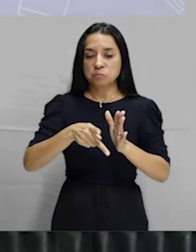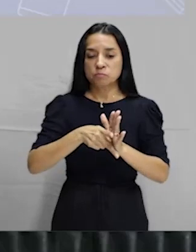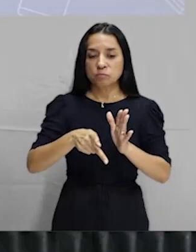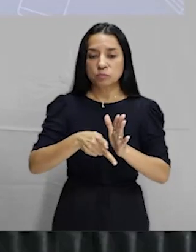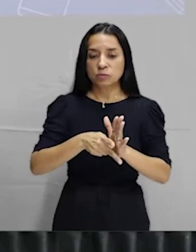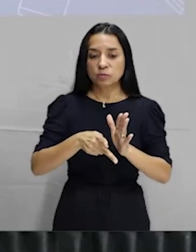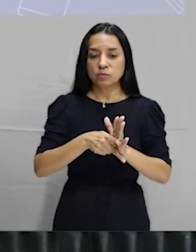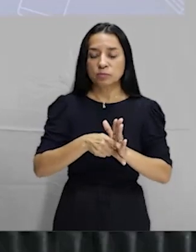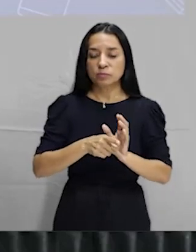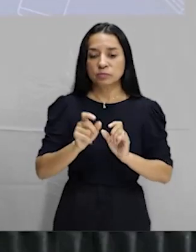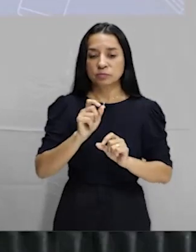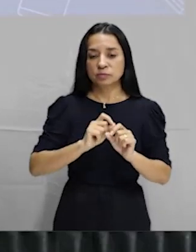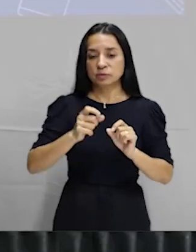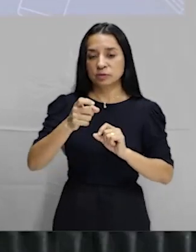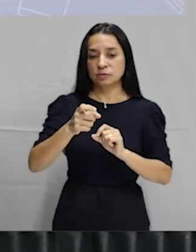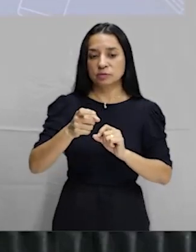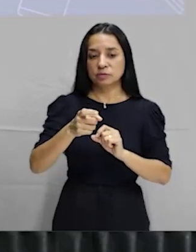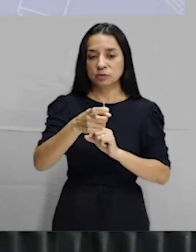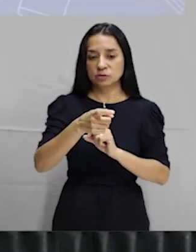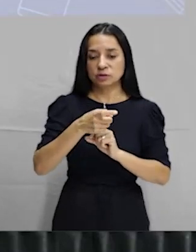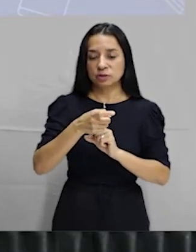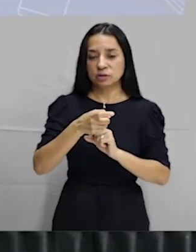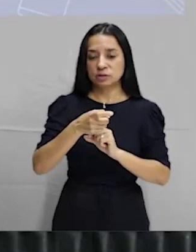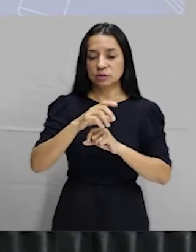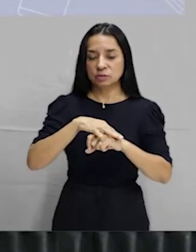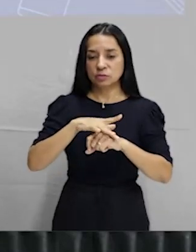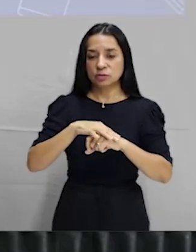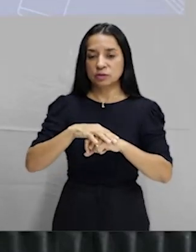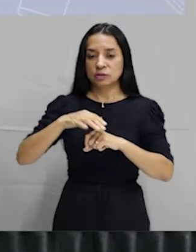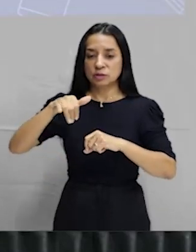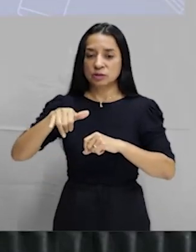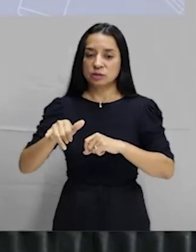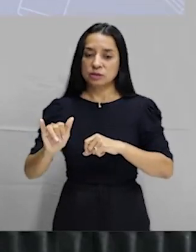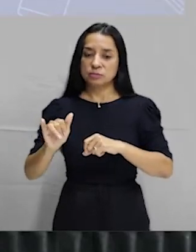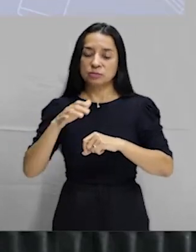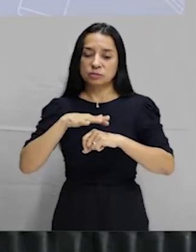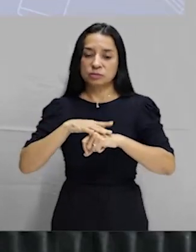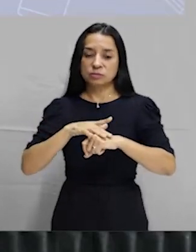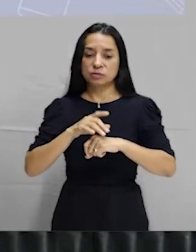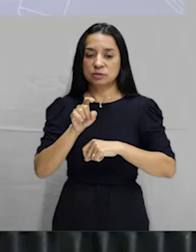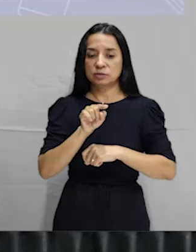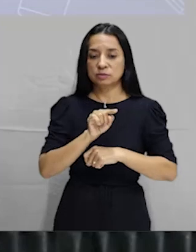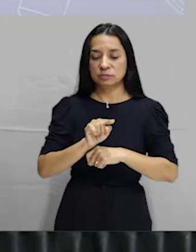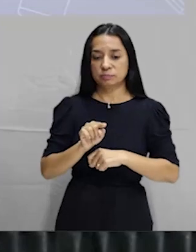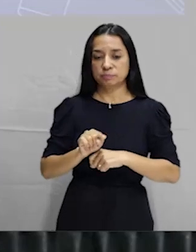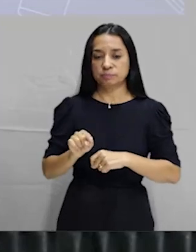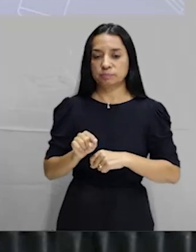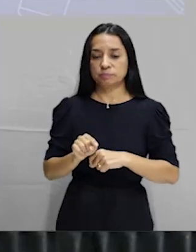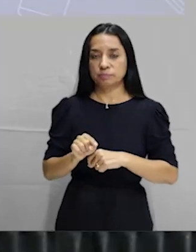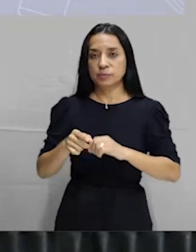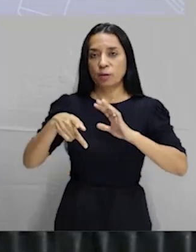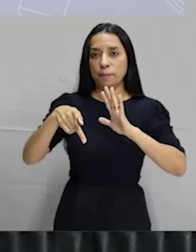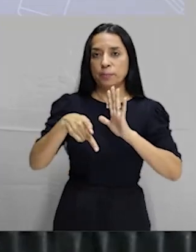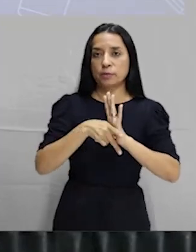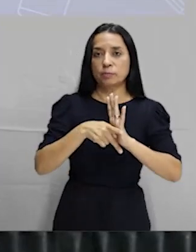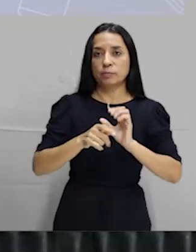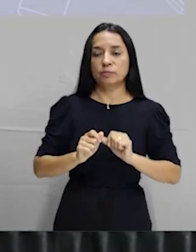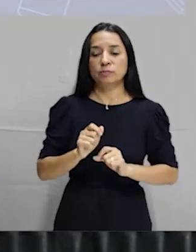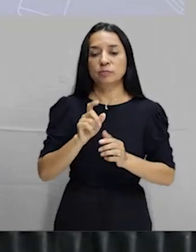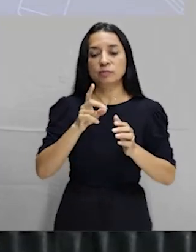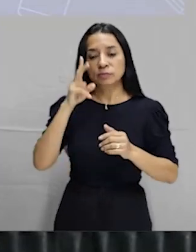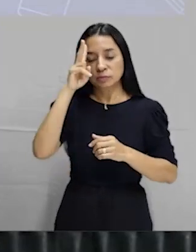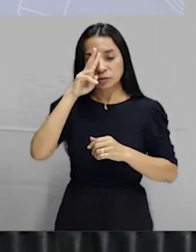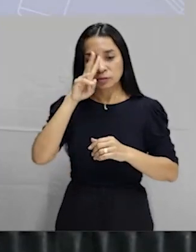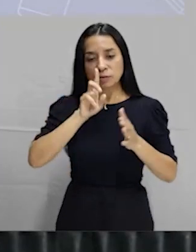especificamente a doença X, a doença Y e a doença Z. Lembra que ele perguntou